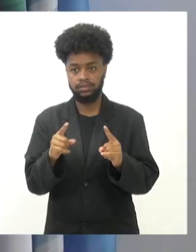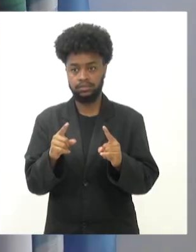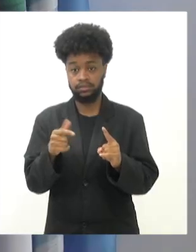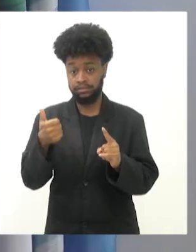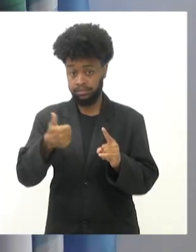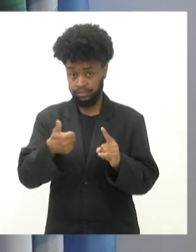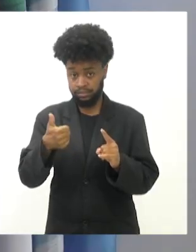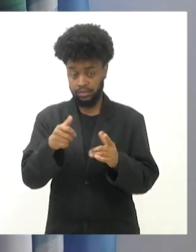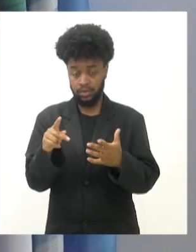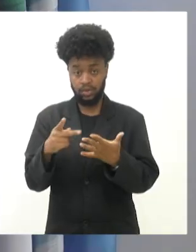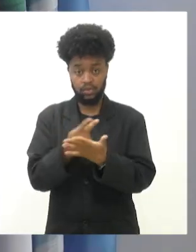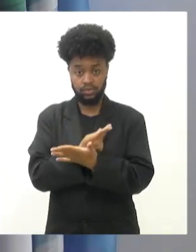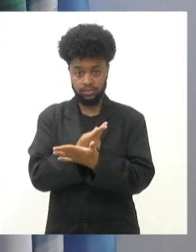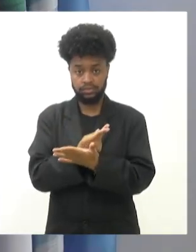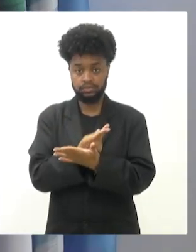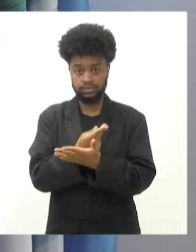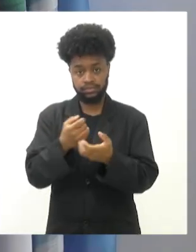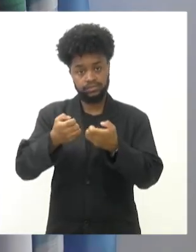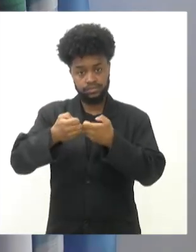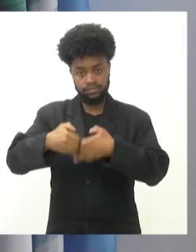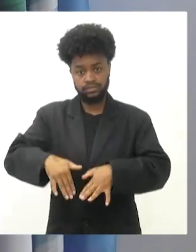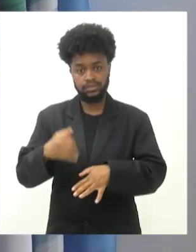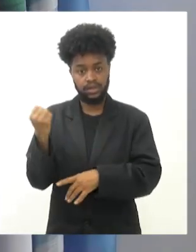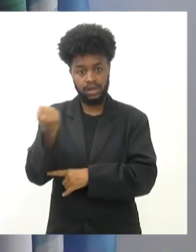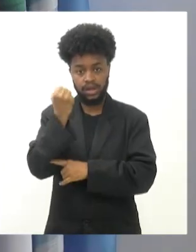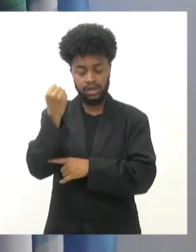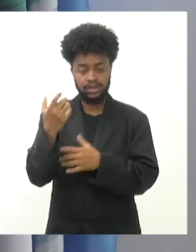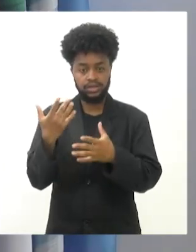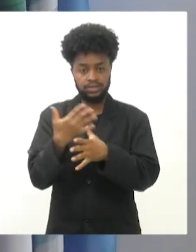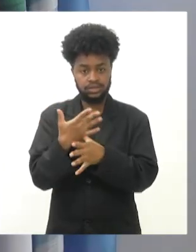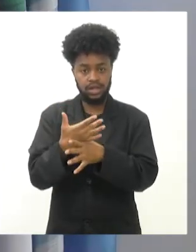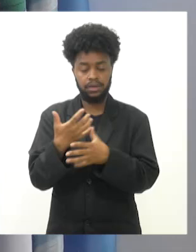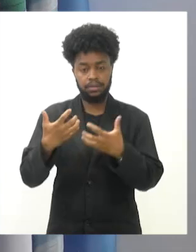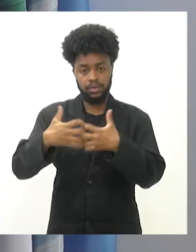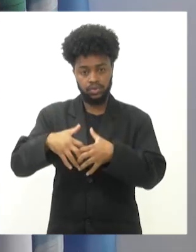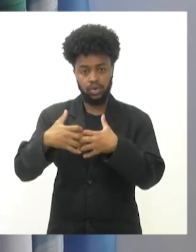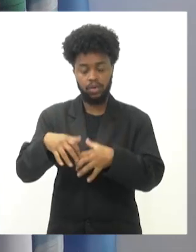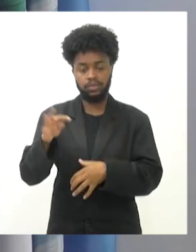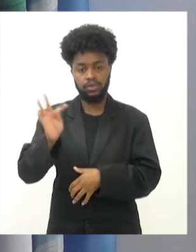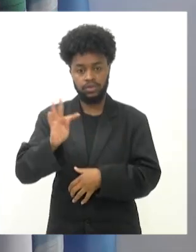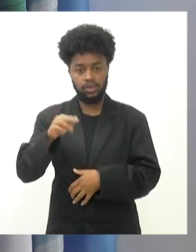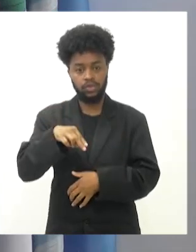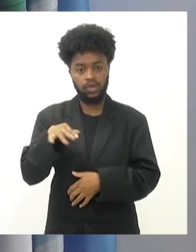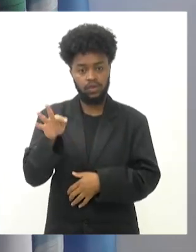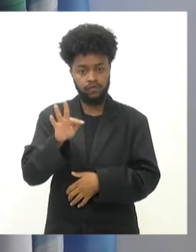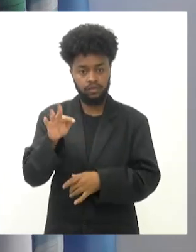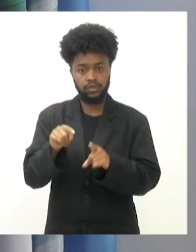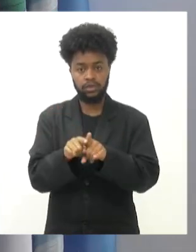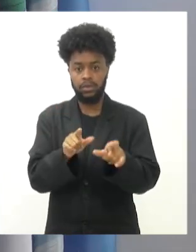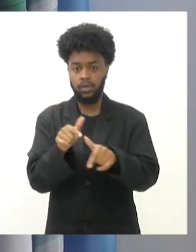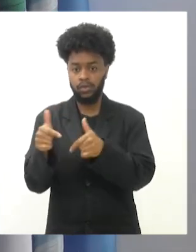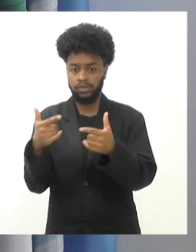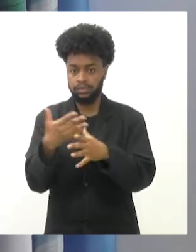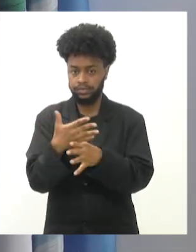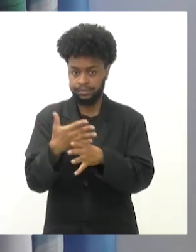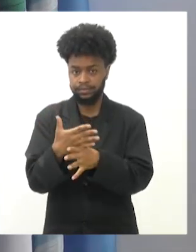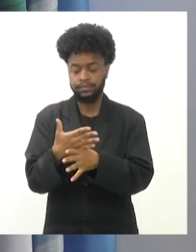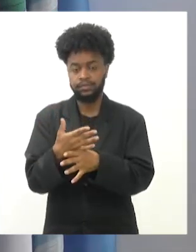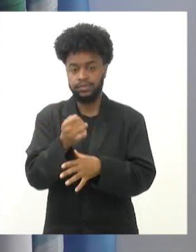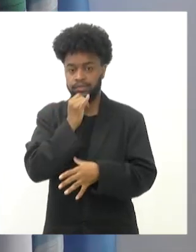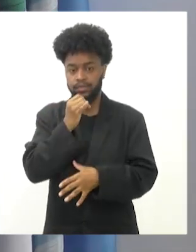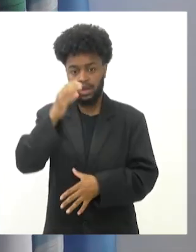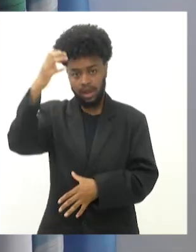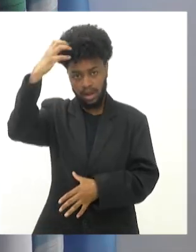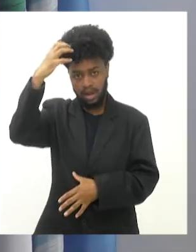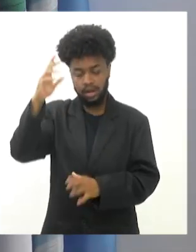primeira tragédia, comprometeu gravemente a cidade de Petrópolis, Teresópolis, Friburgo e outras cidades da região serrana. Como Angra dos Reis já